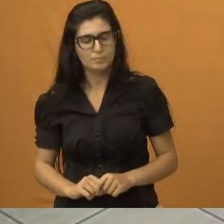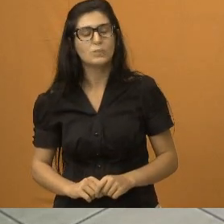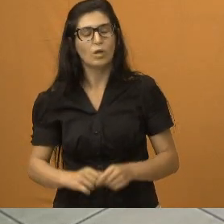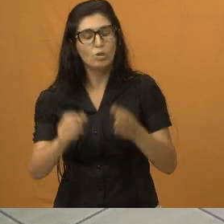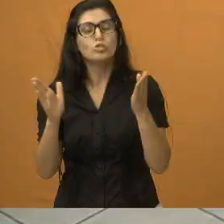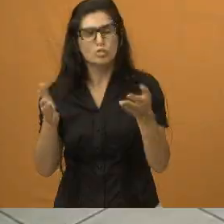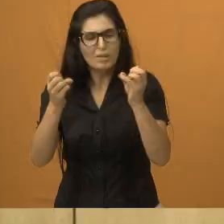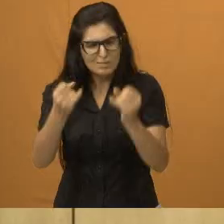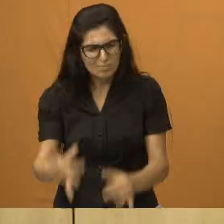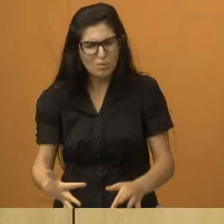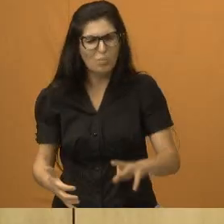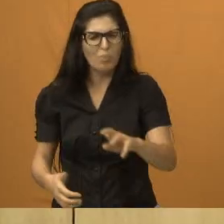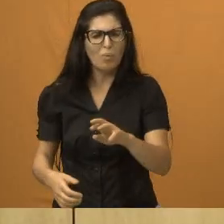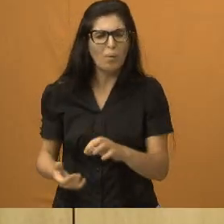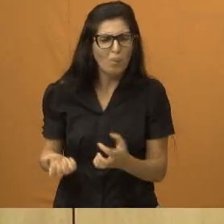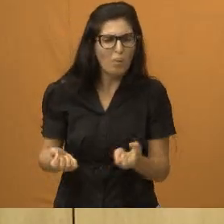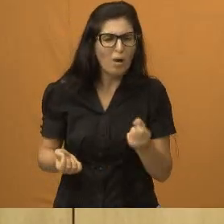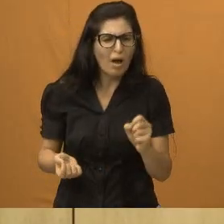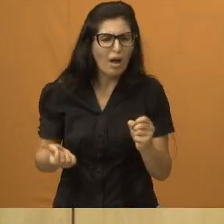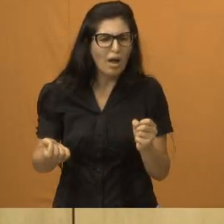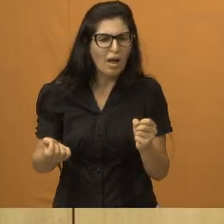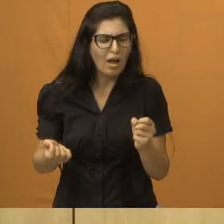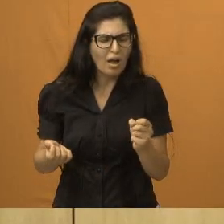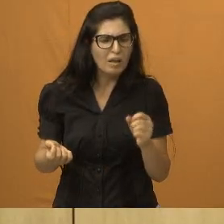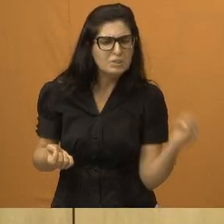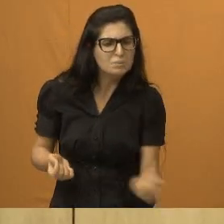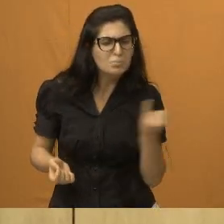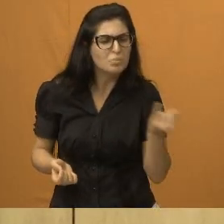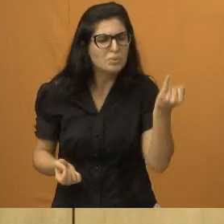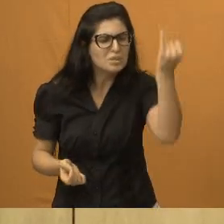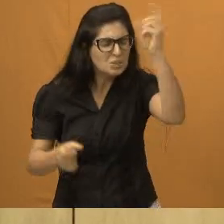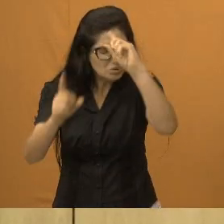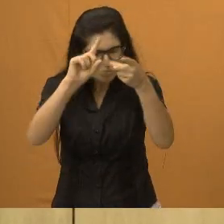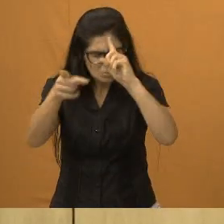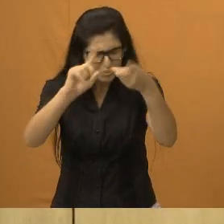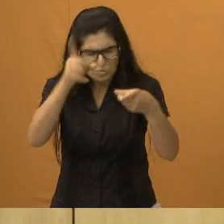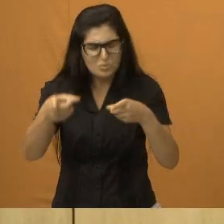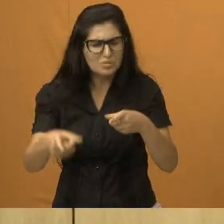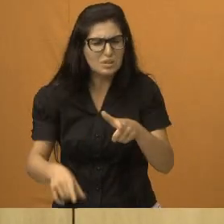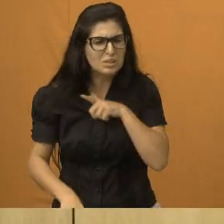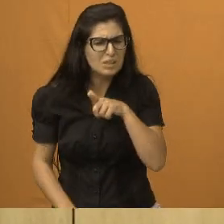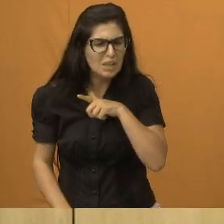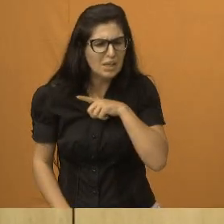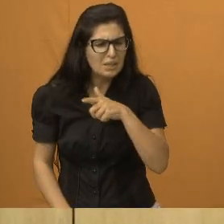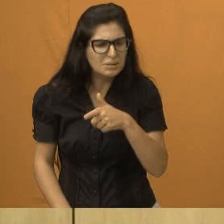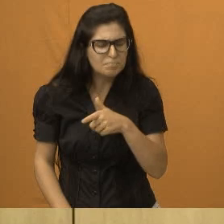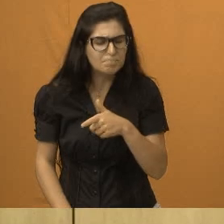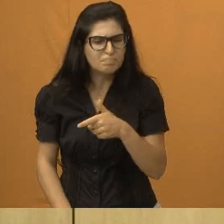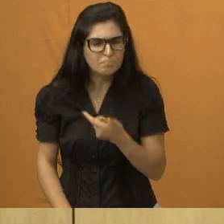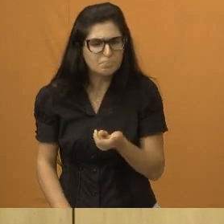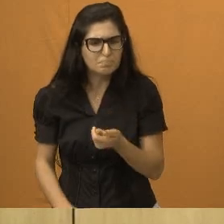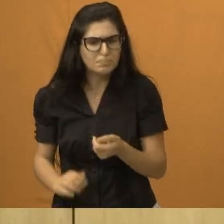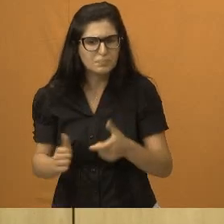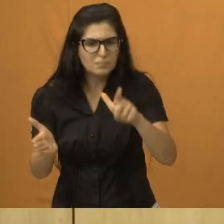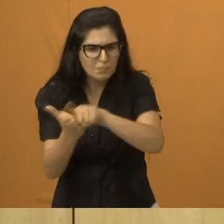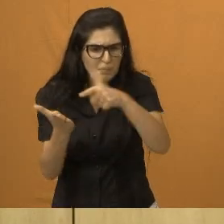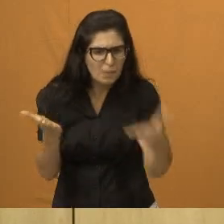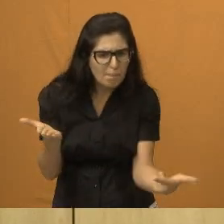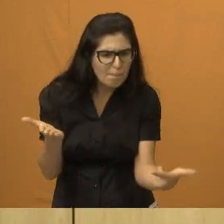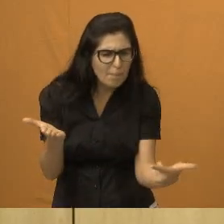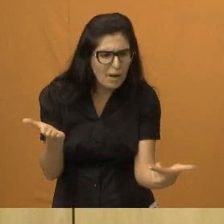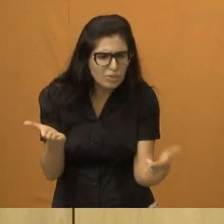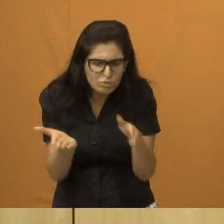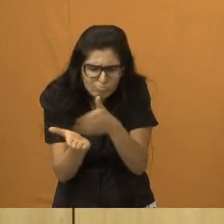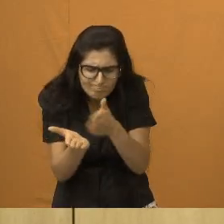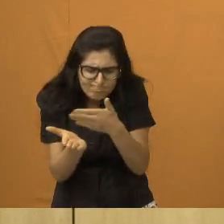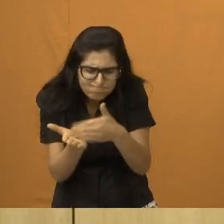explicando, Reinaldo, mas tem uma aqui que eu gostaria de tirar um pouquinho da minha dúvida. Qual que é o slide? Desculpa. Ali na página 13.